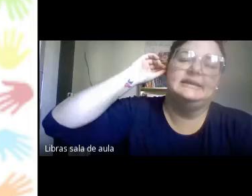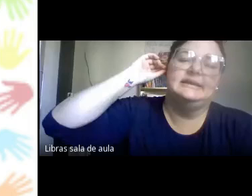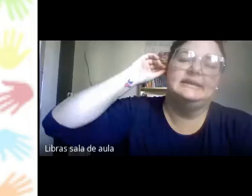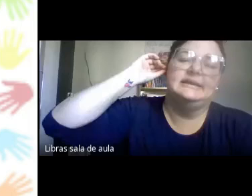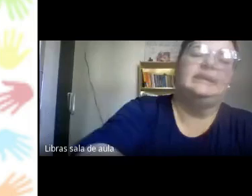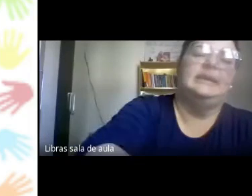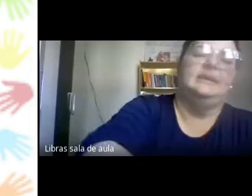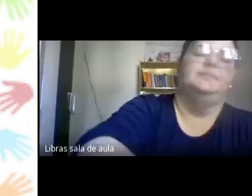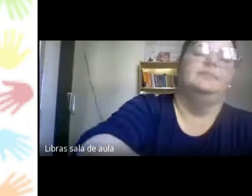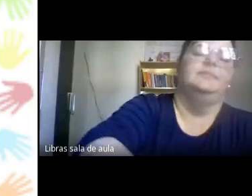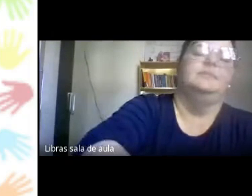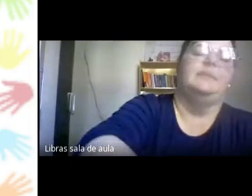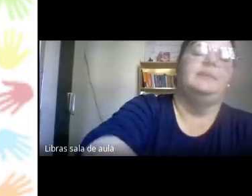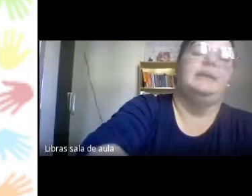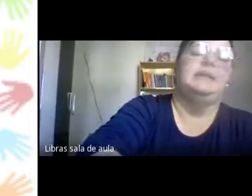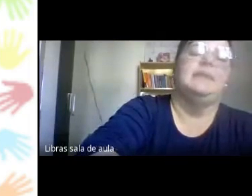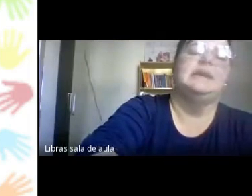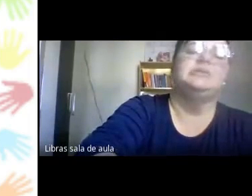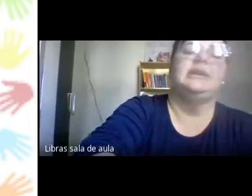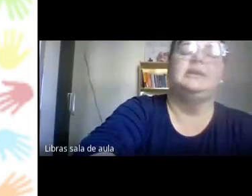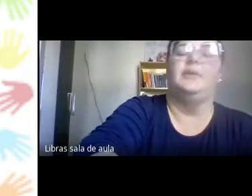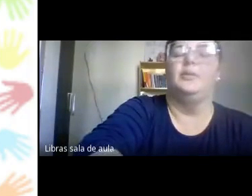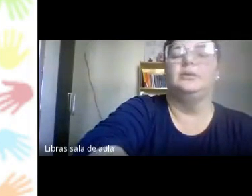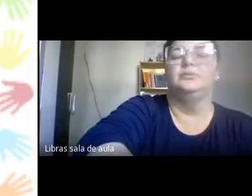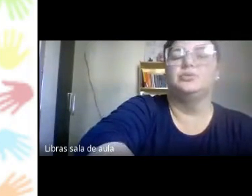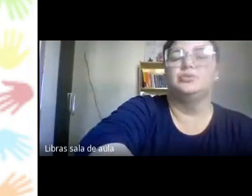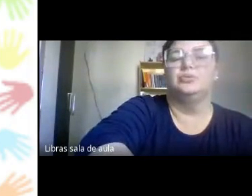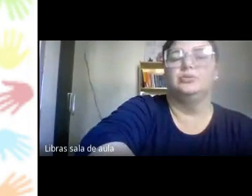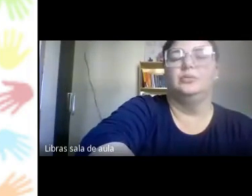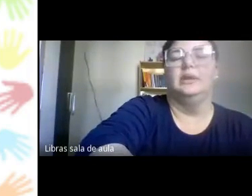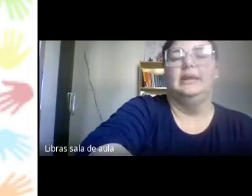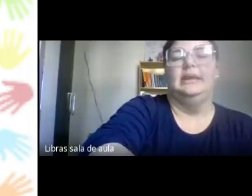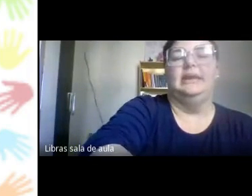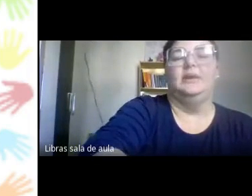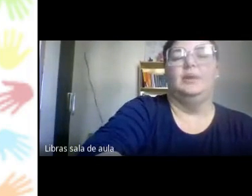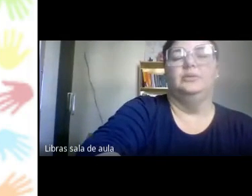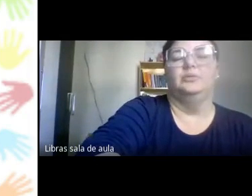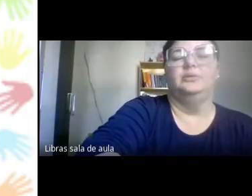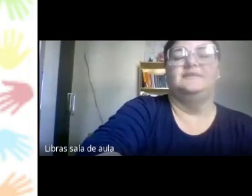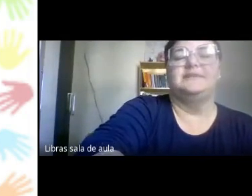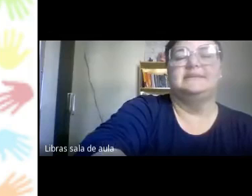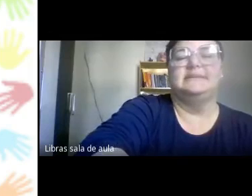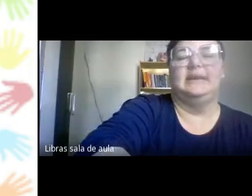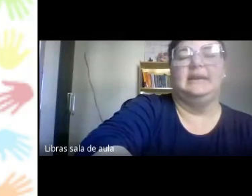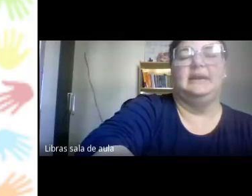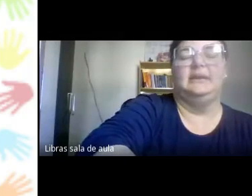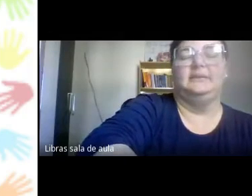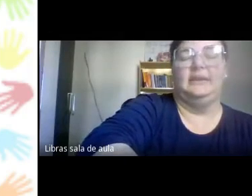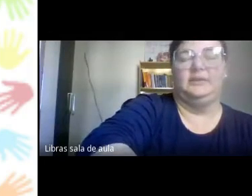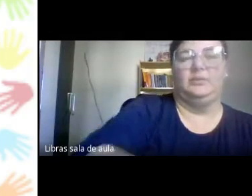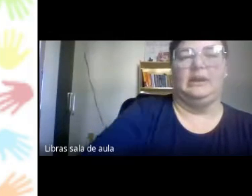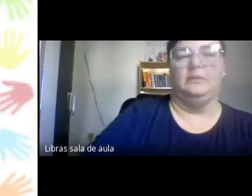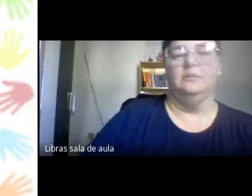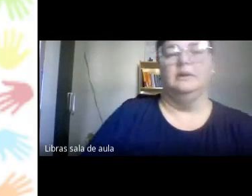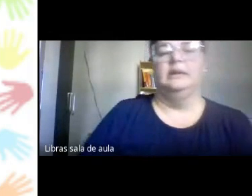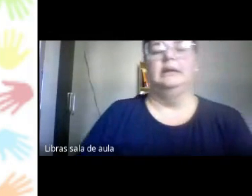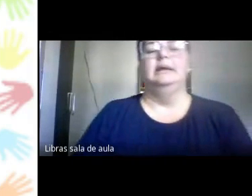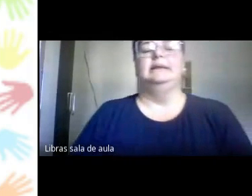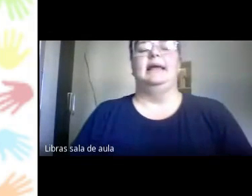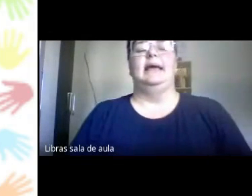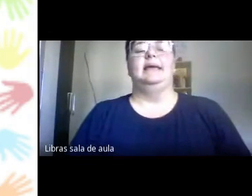esse aluno aqui, da primeira imagem, ele não é um aluno surdo, ele é um aluno com deficiência